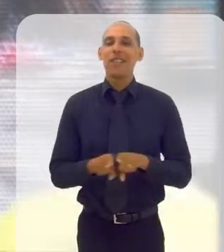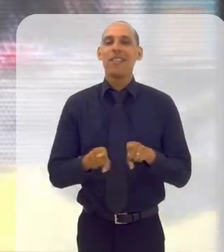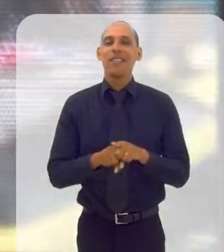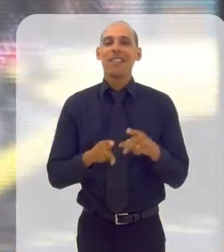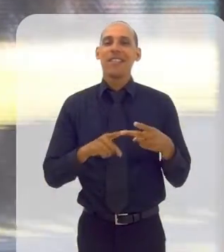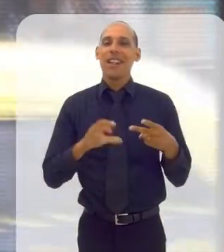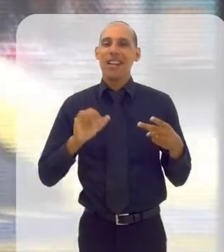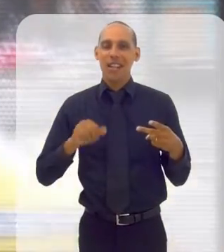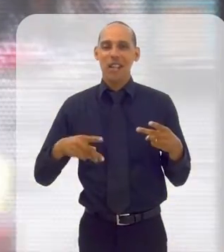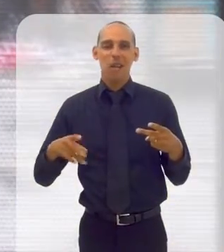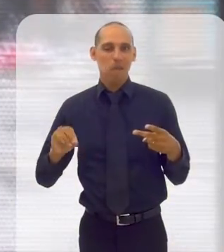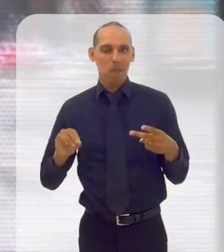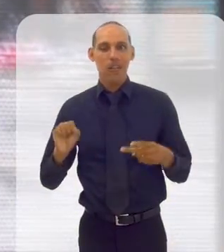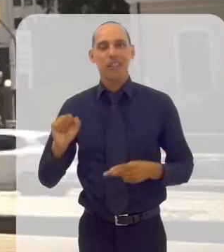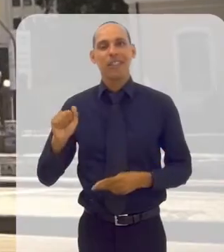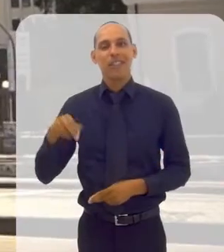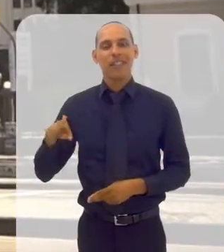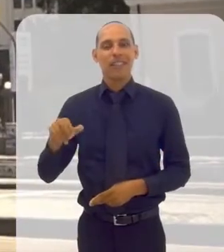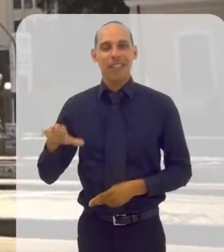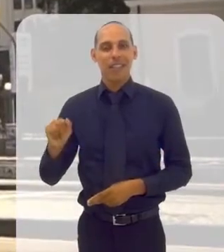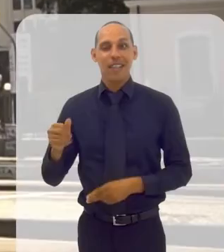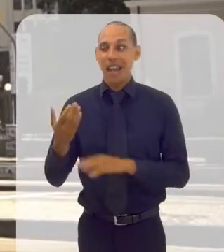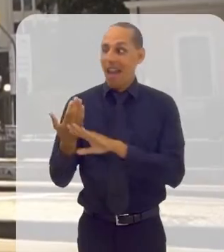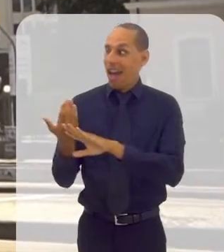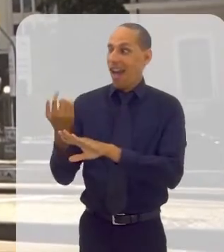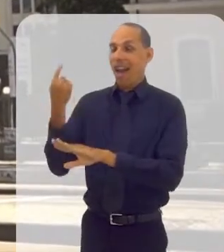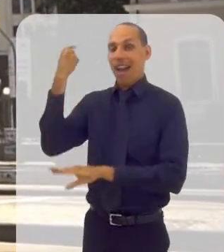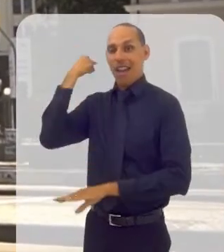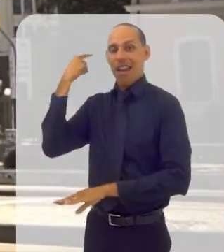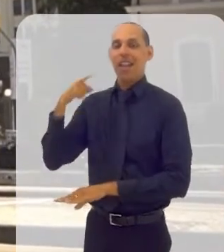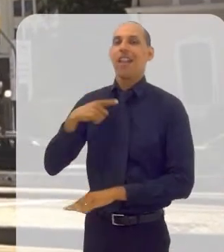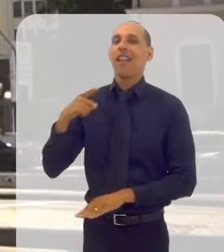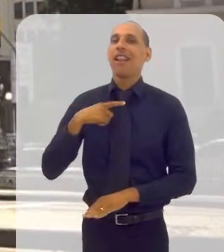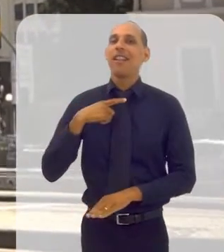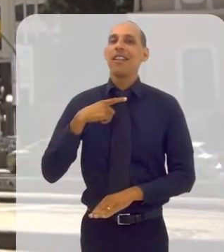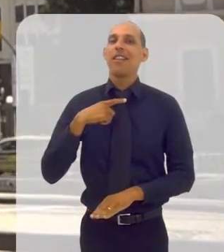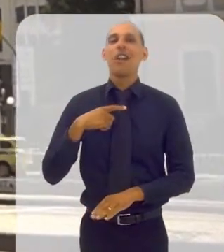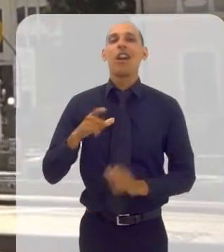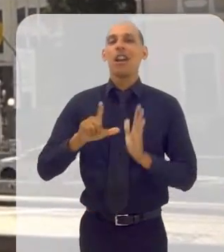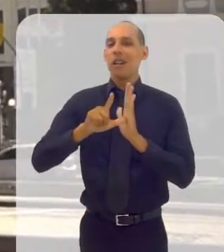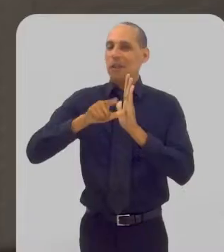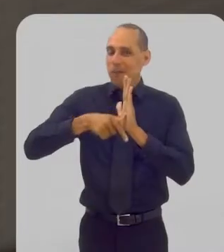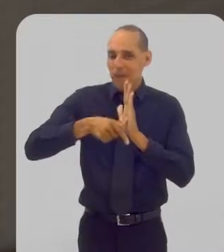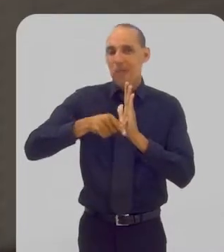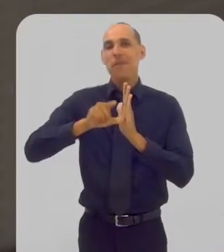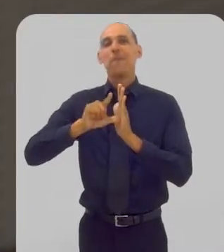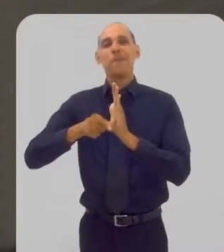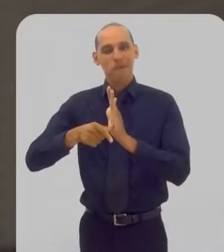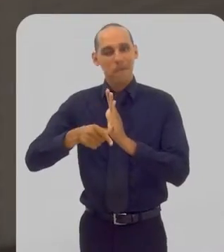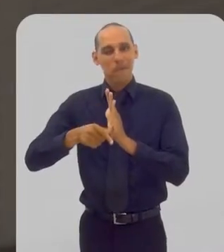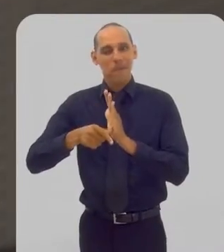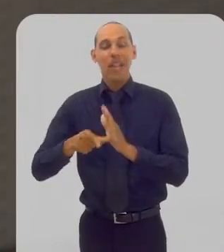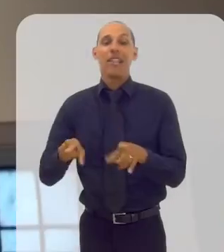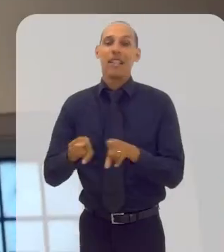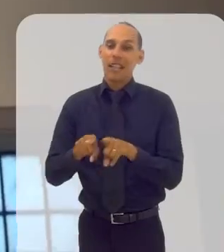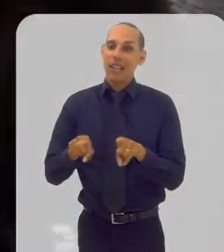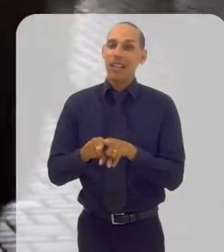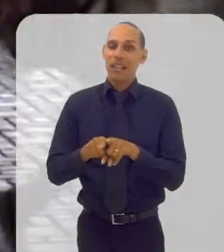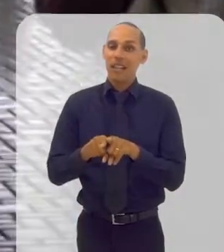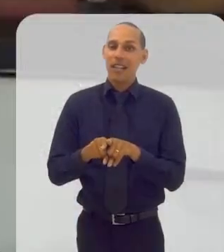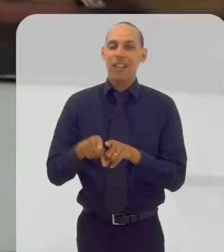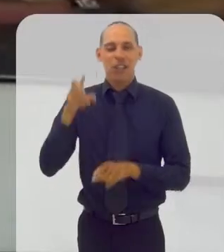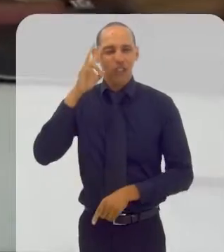Campo de Santana. Bem atrás da Praça do Duque de Caxias, a gente tem ali a estação da Central do Brasil,